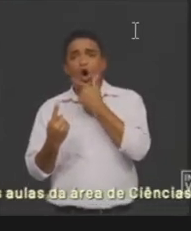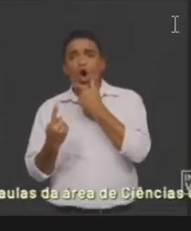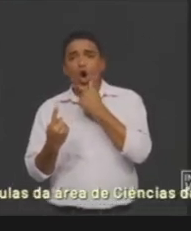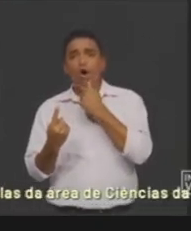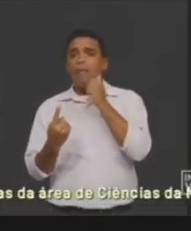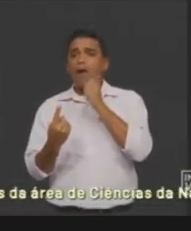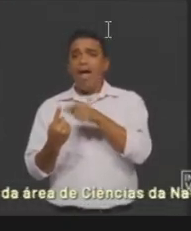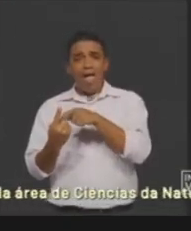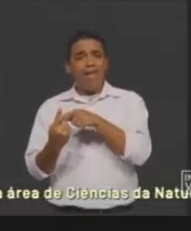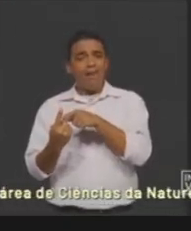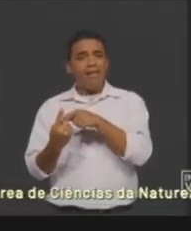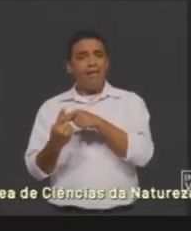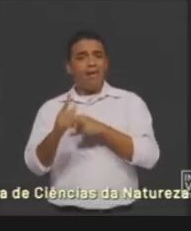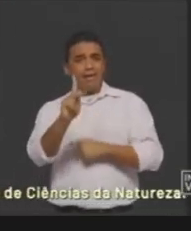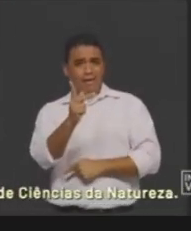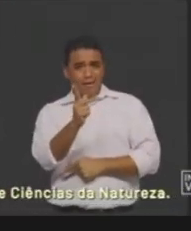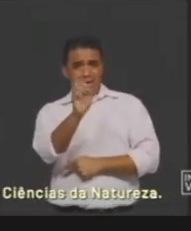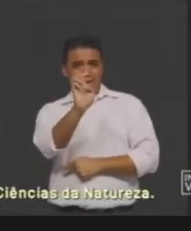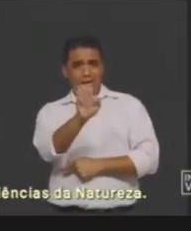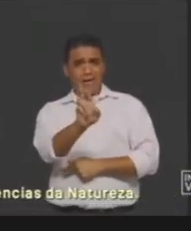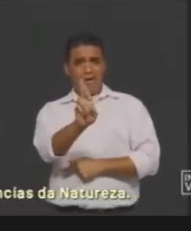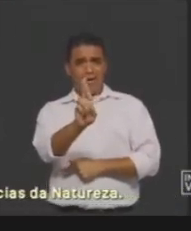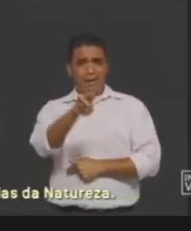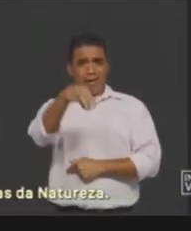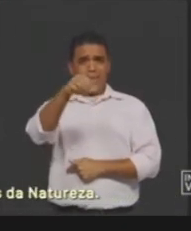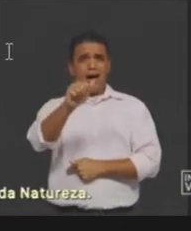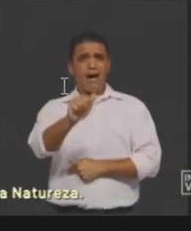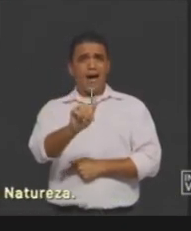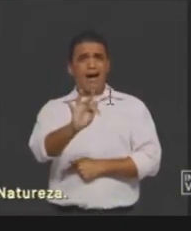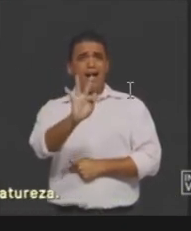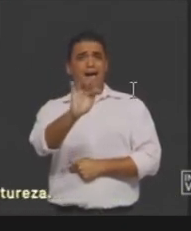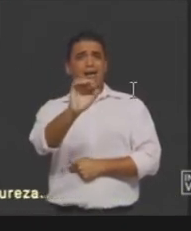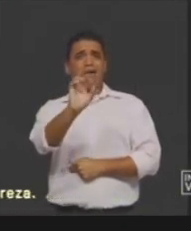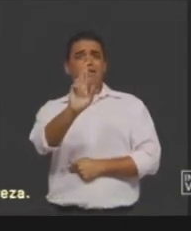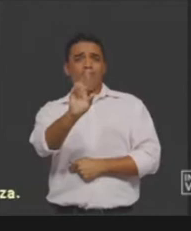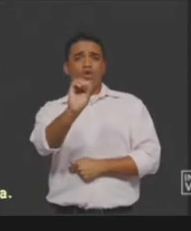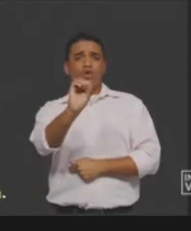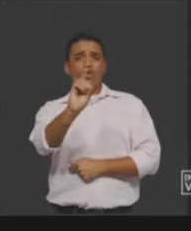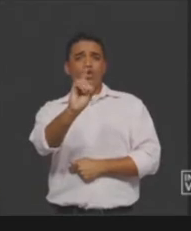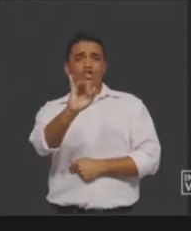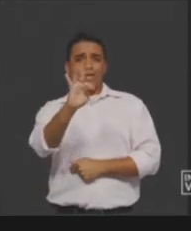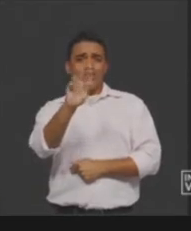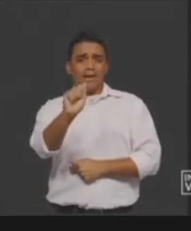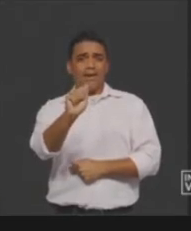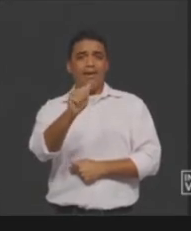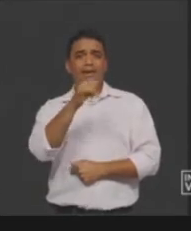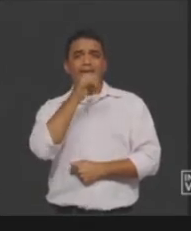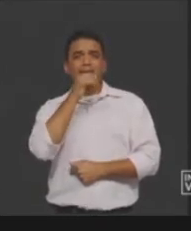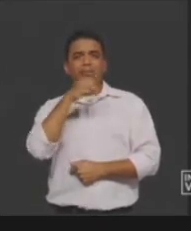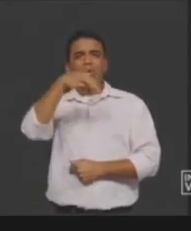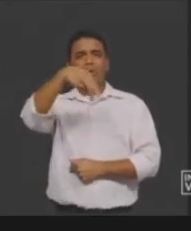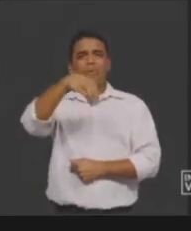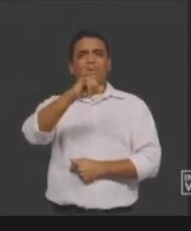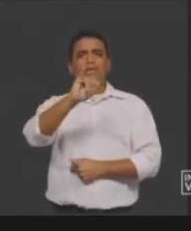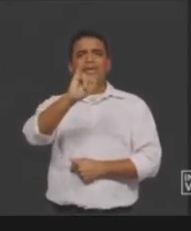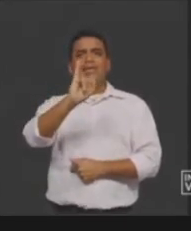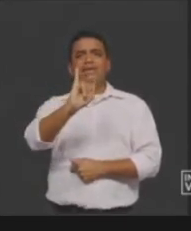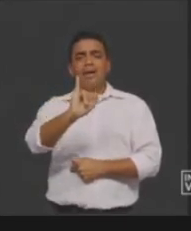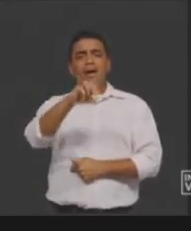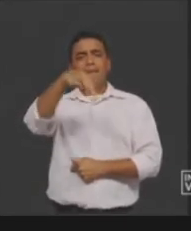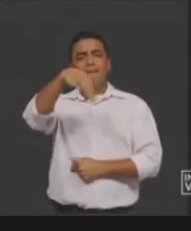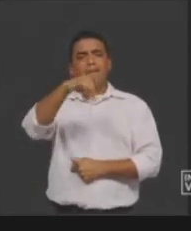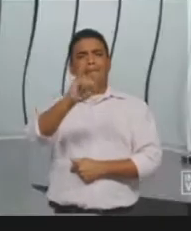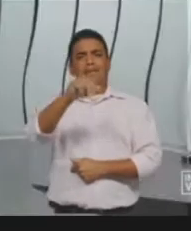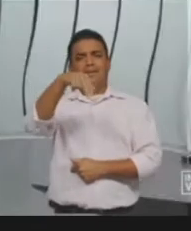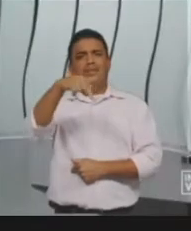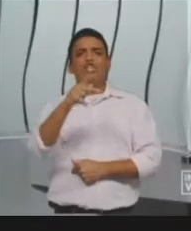chamá-los de hermafroditas. Isso é o caso das minhocas, por exemplo. As minhocas, elas são animais hermafroditas